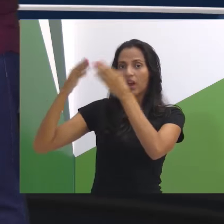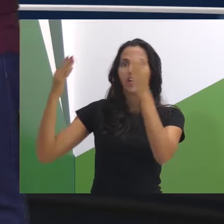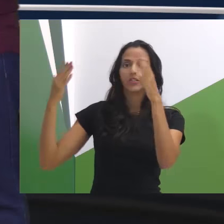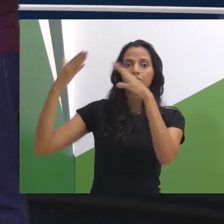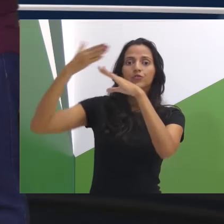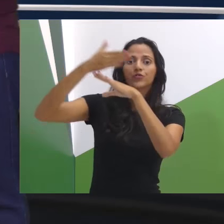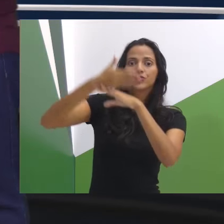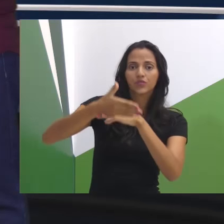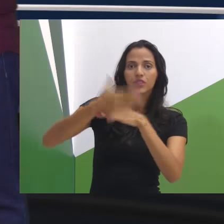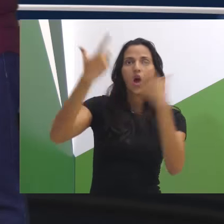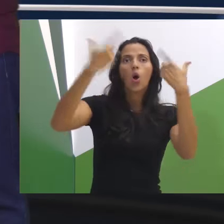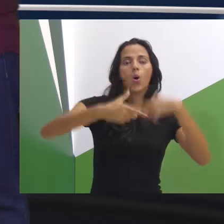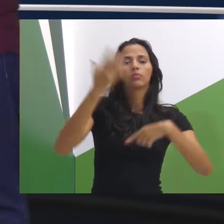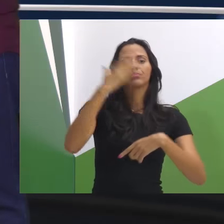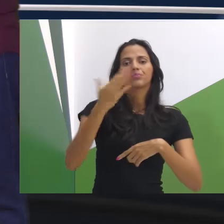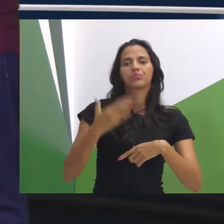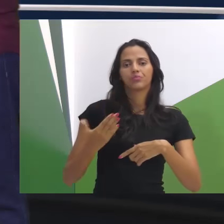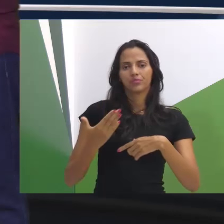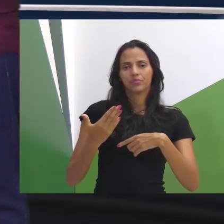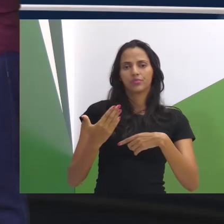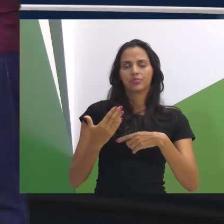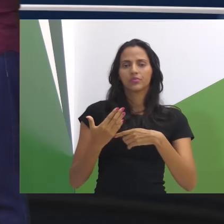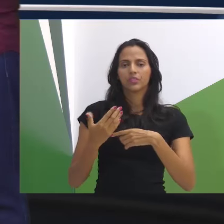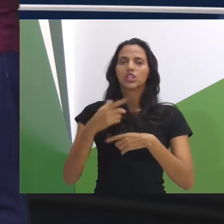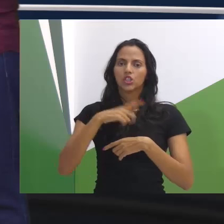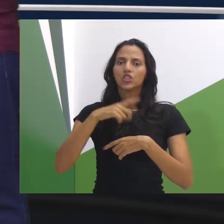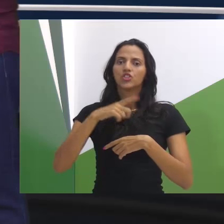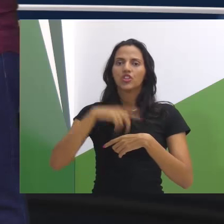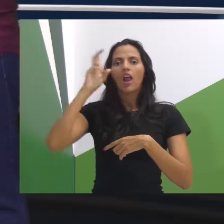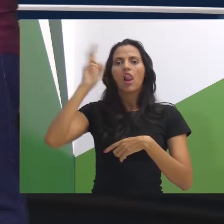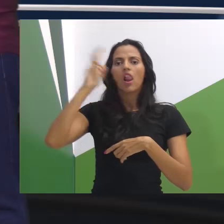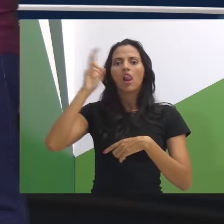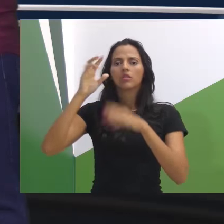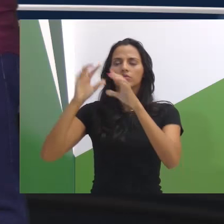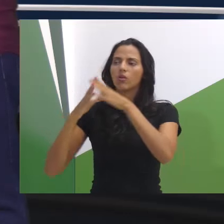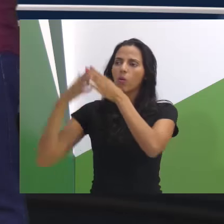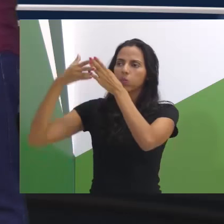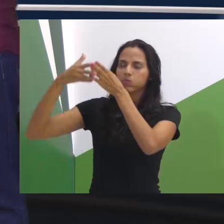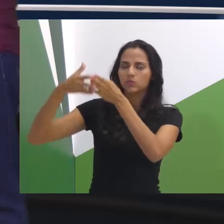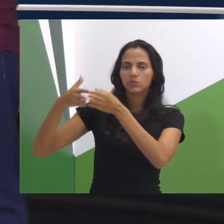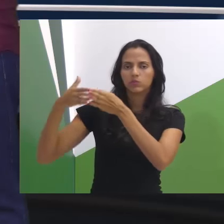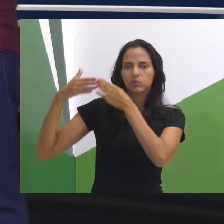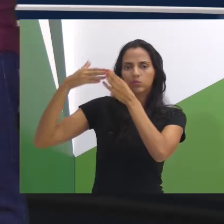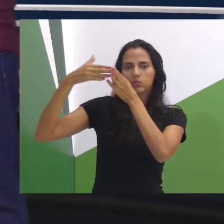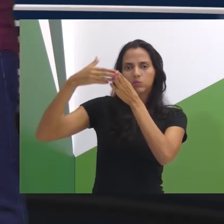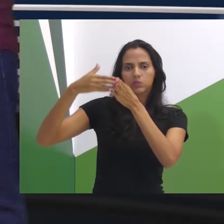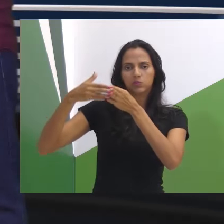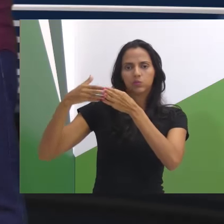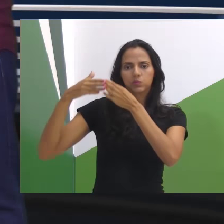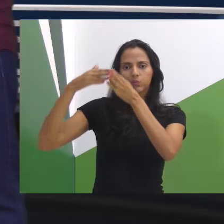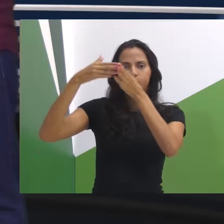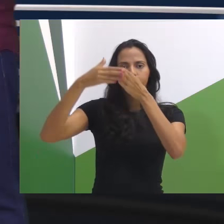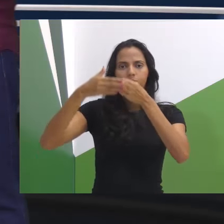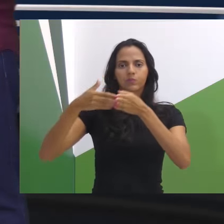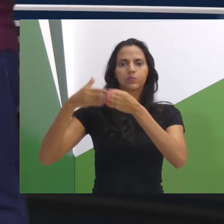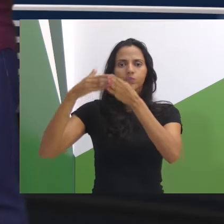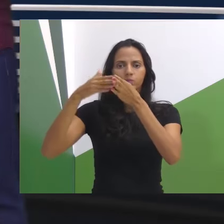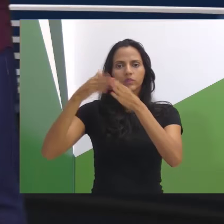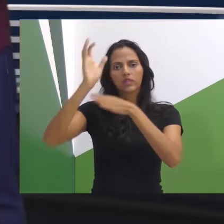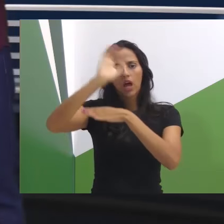Através A famosa Travessia Do Atlântico Ou para as colônias Europeias Na América